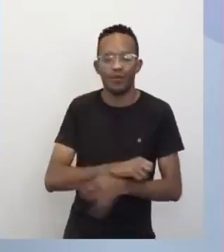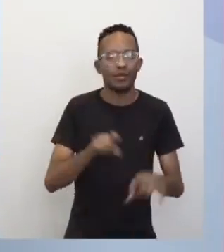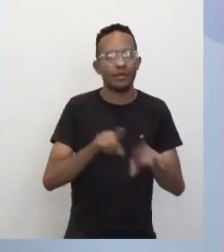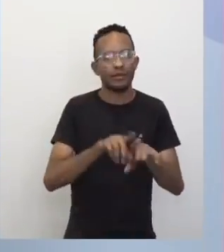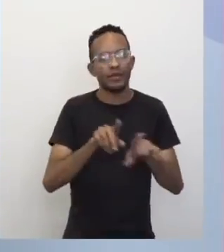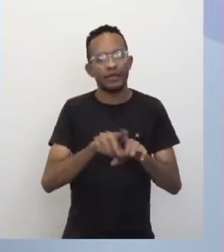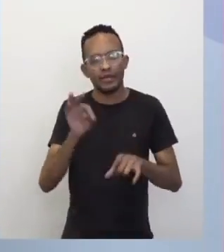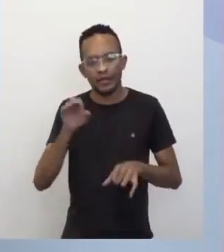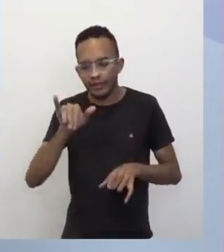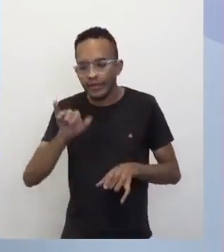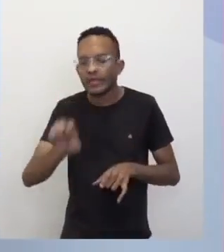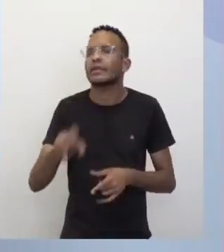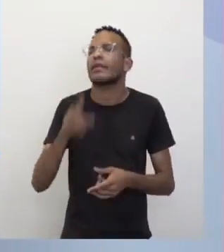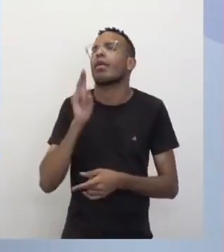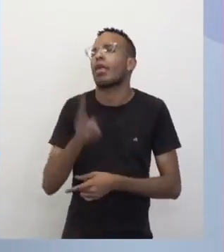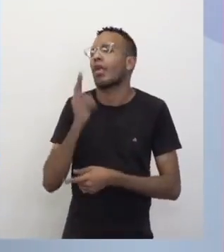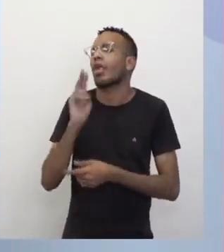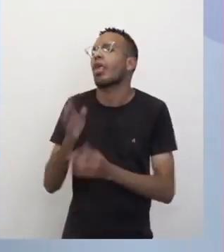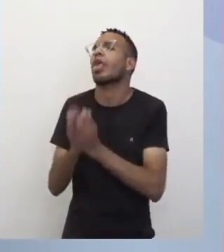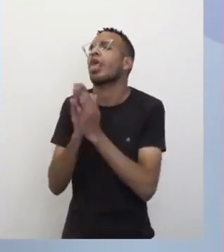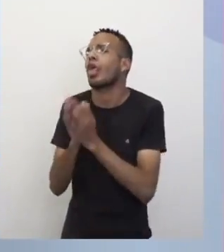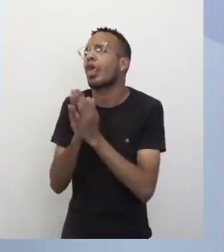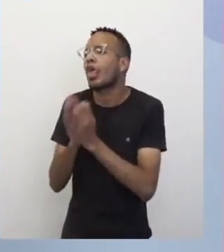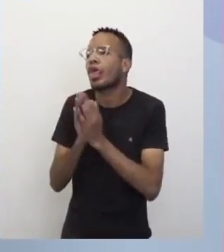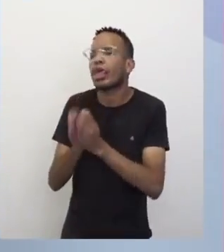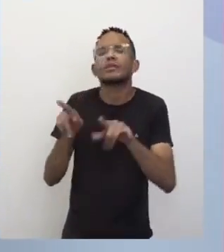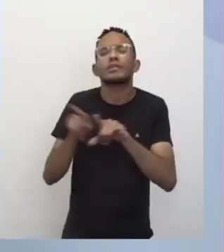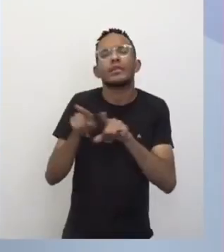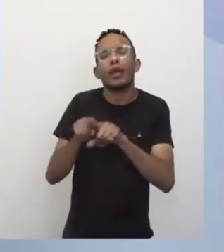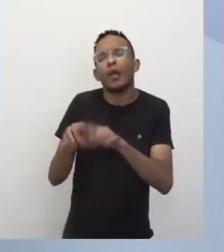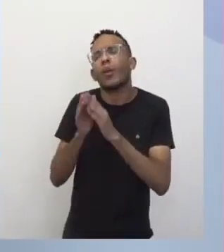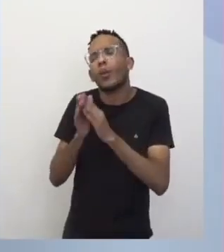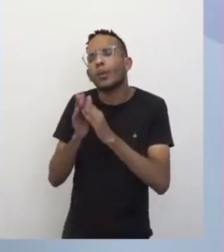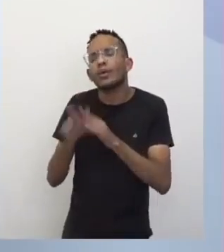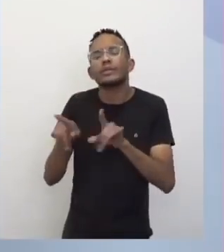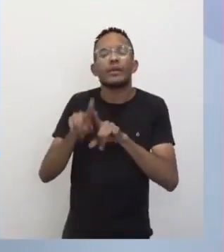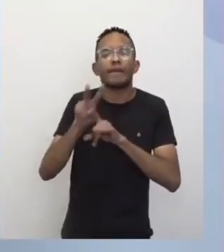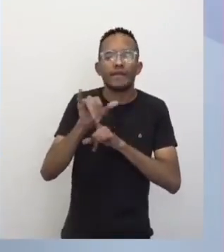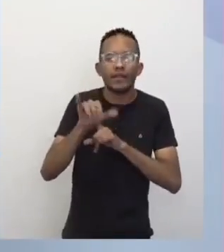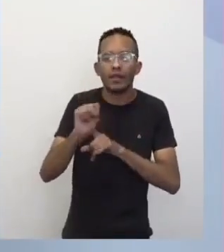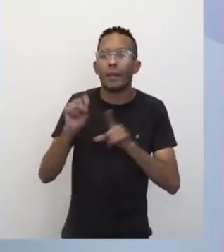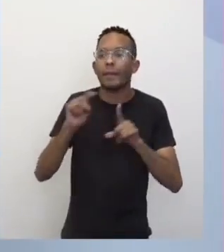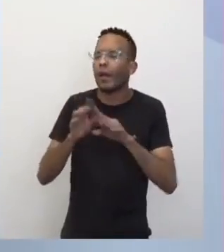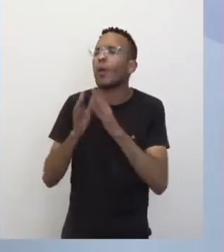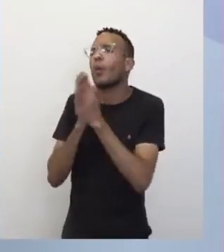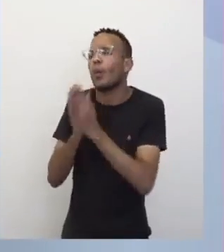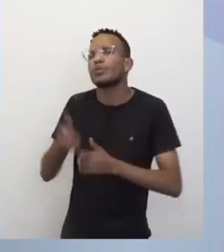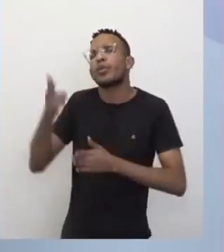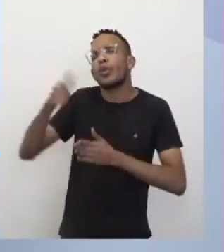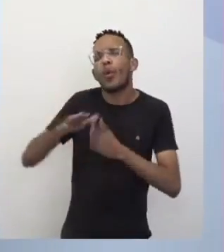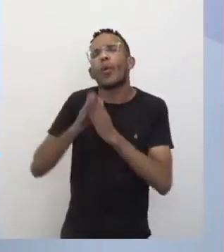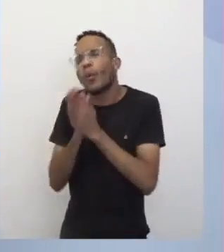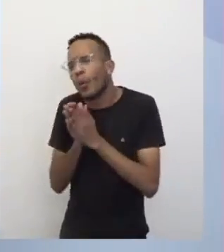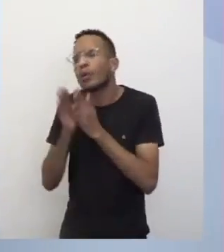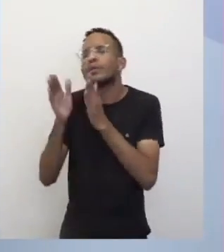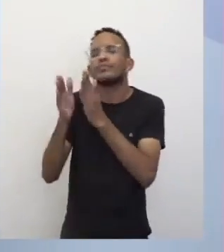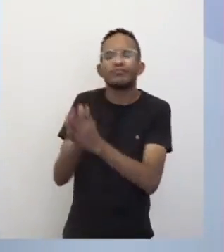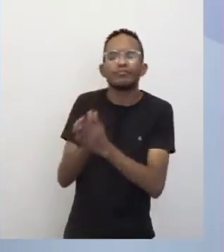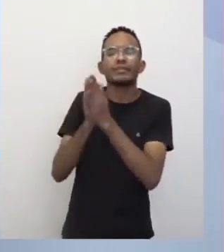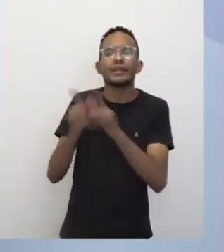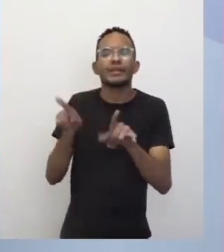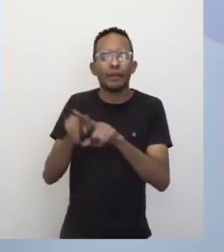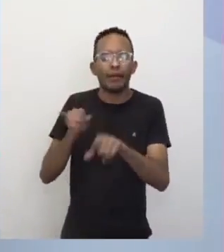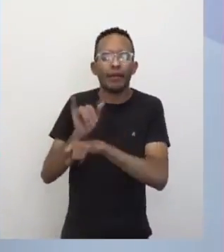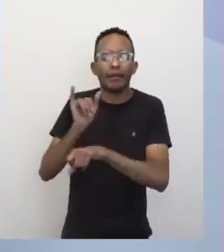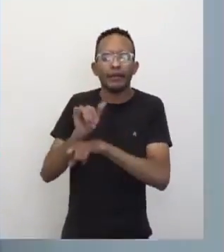fala insistindo, implorando, Vinícius. Mas essa súplica, né? Que seria aí o 171 dito pela